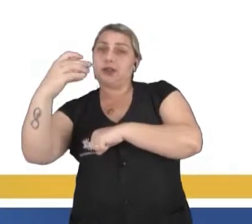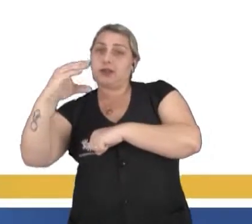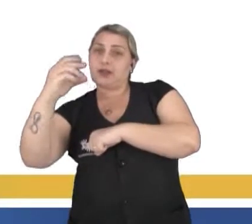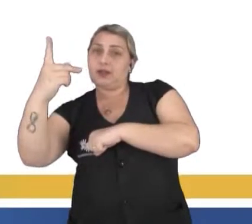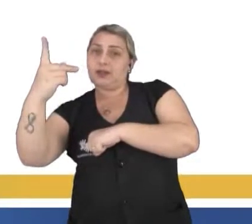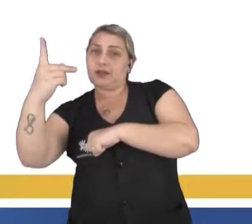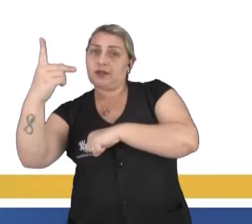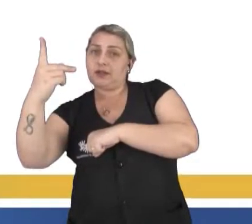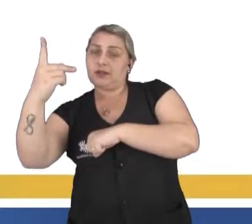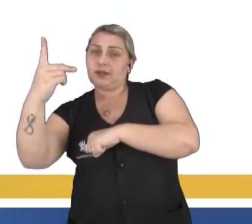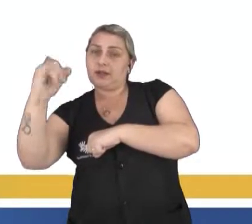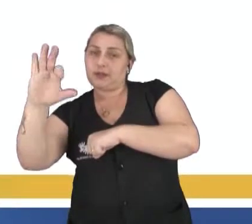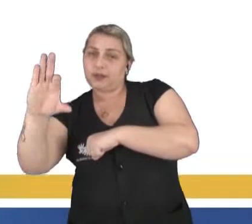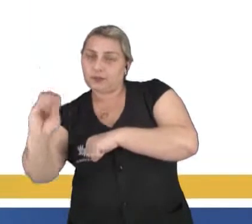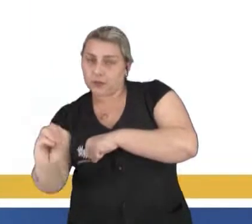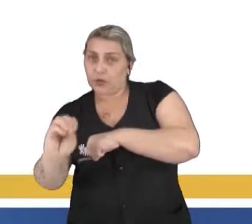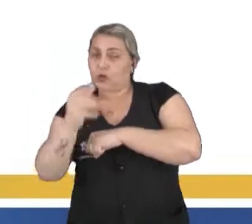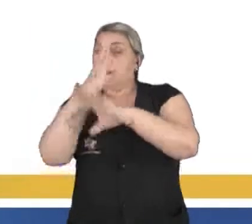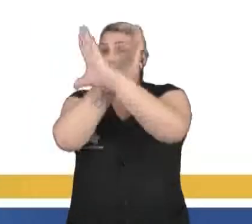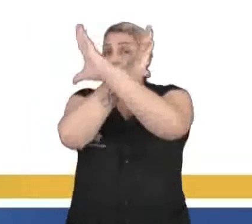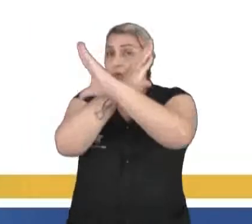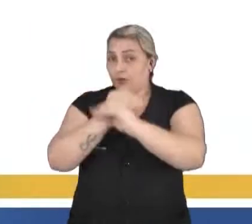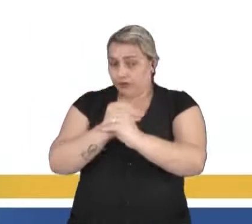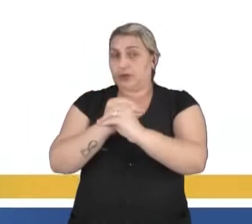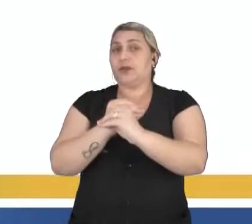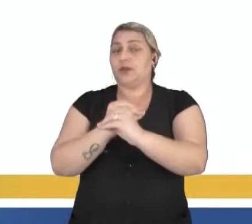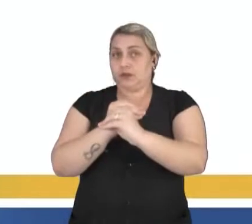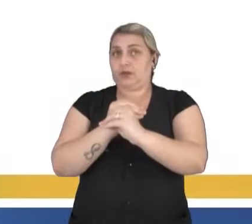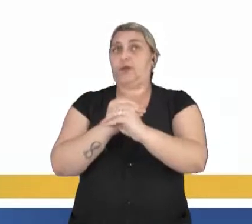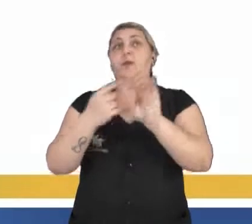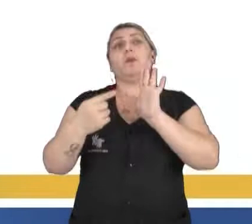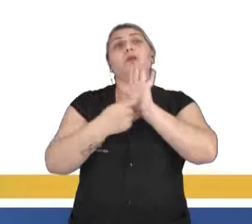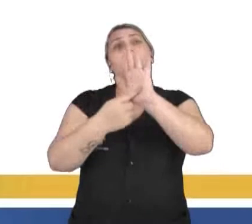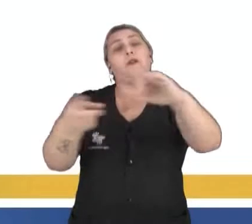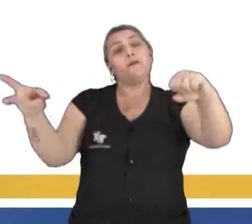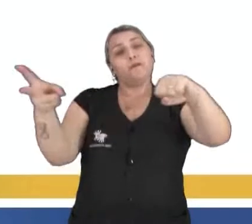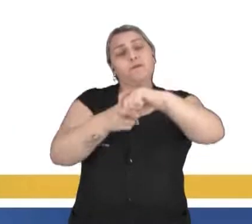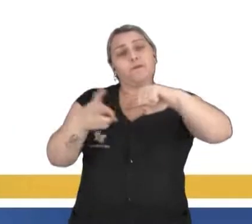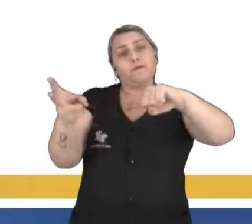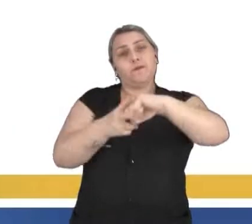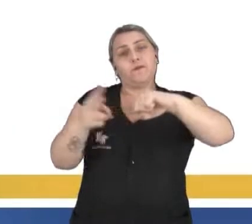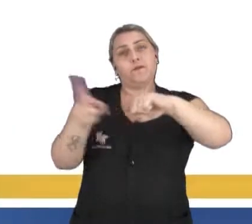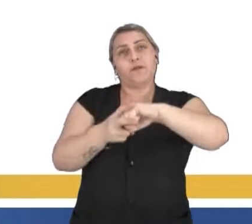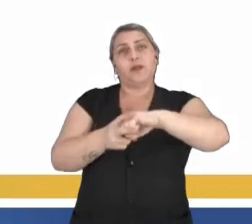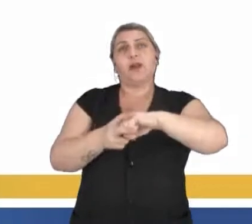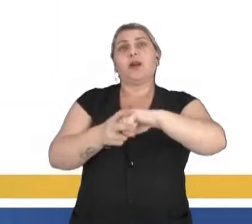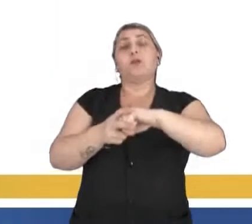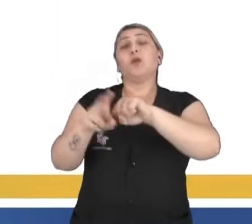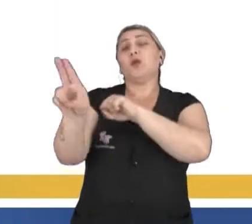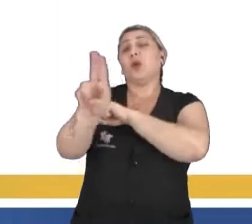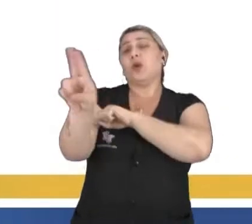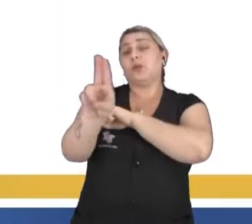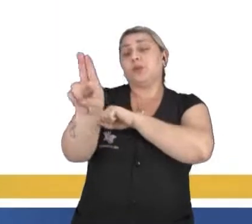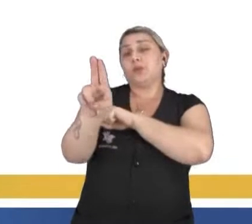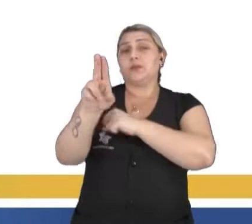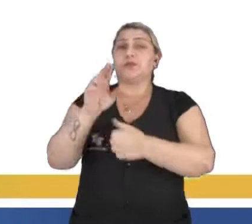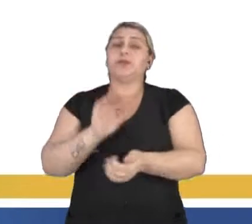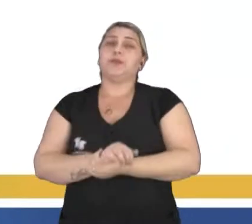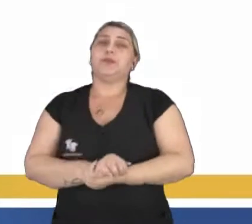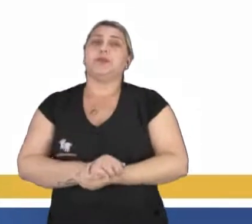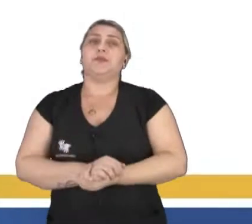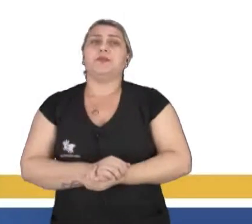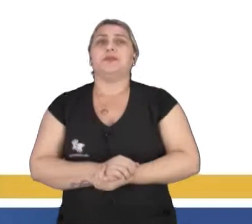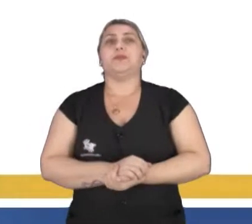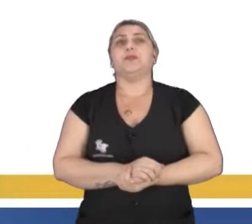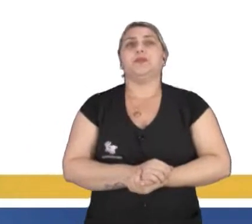ter o quê? Essa conjunção integrante e ela vai apresentar o verbo na sua forma ali nominal, na sua forma original, que é